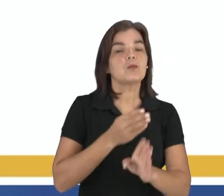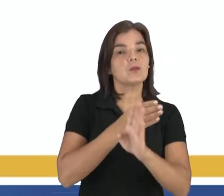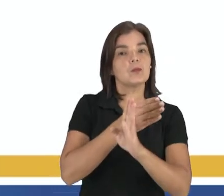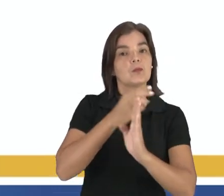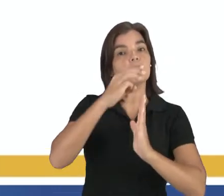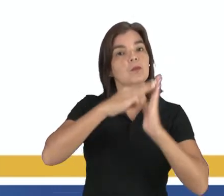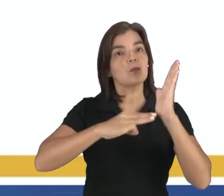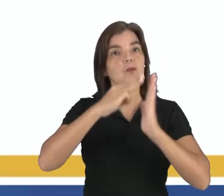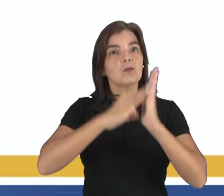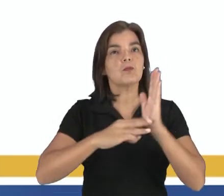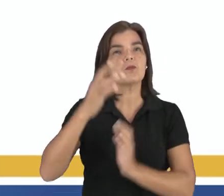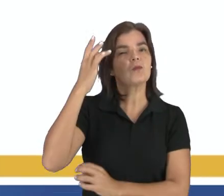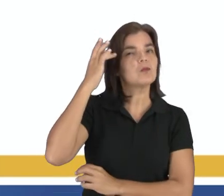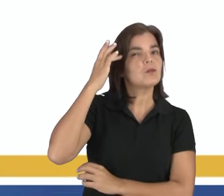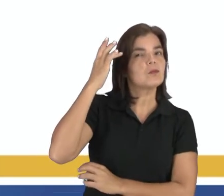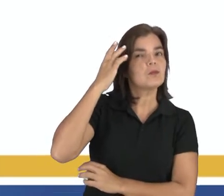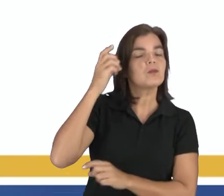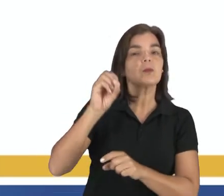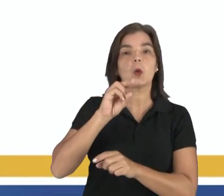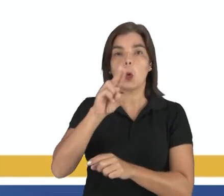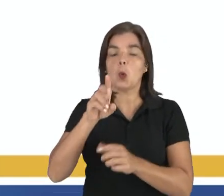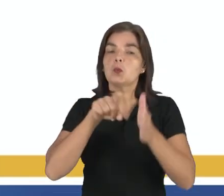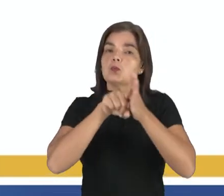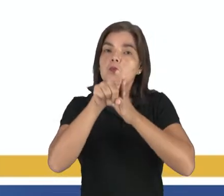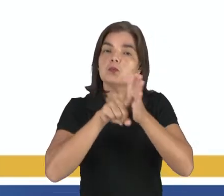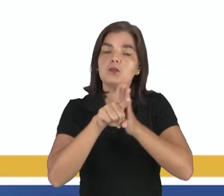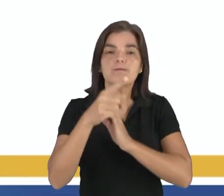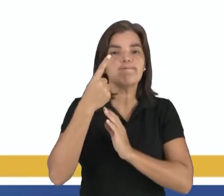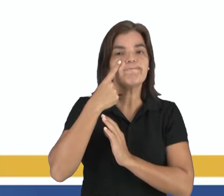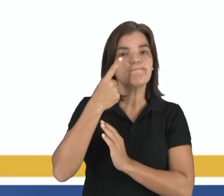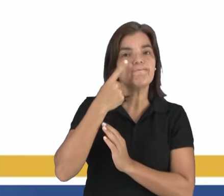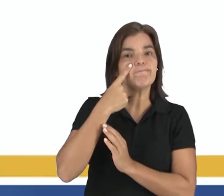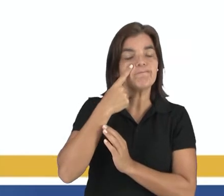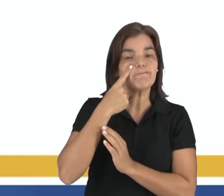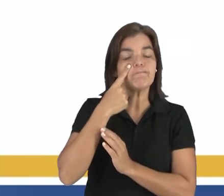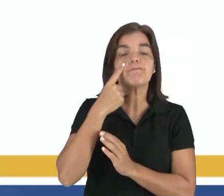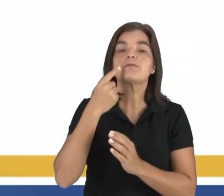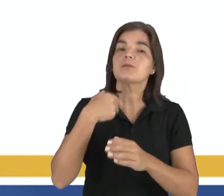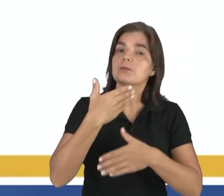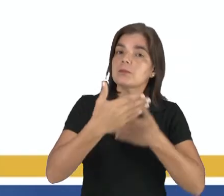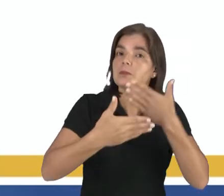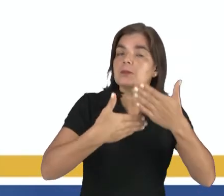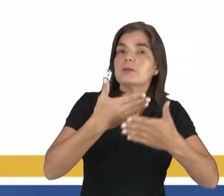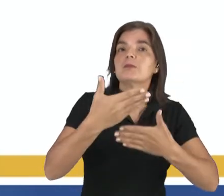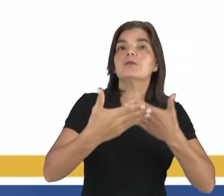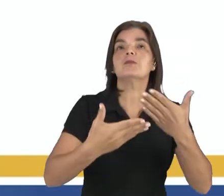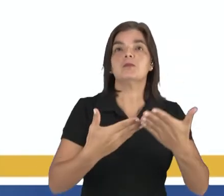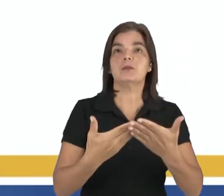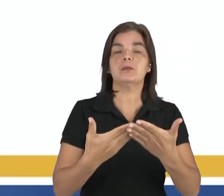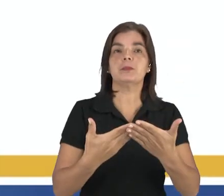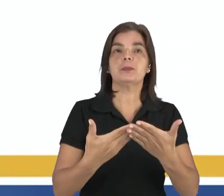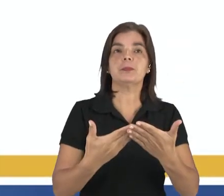método hipotético dedutivo ou método científico, que são procedimentos que visam